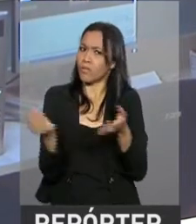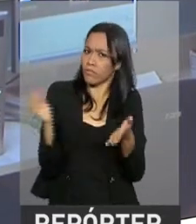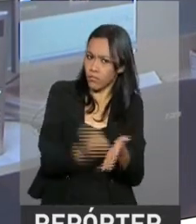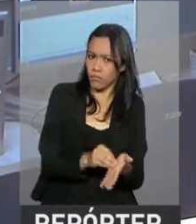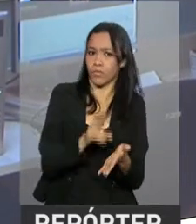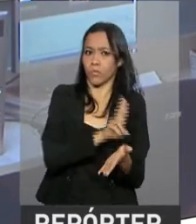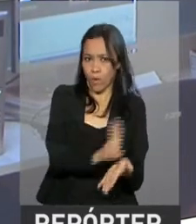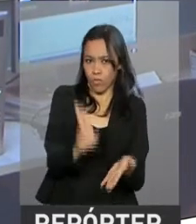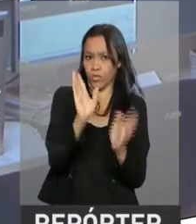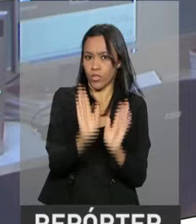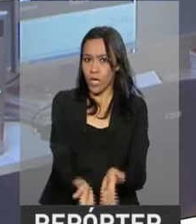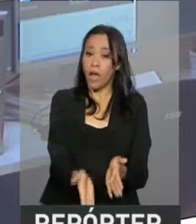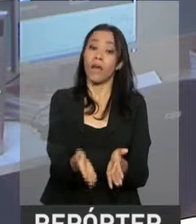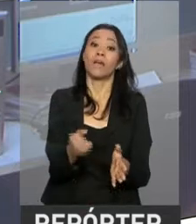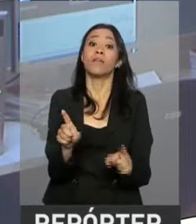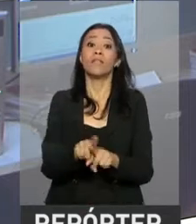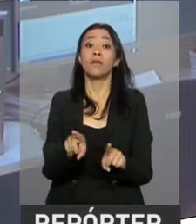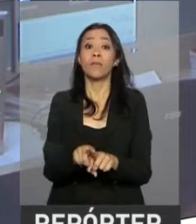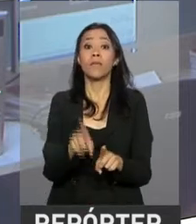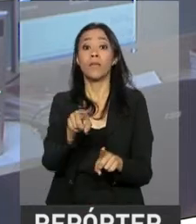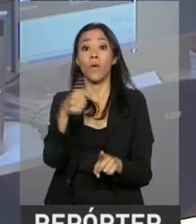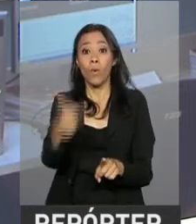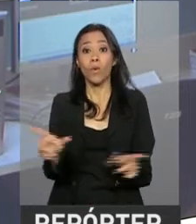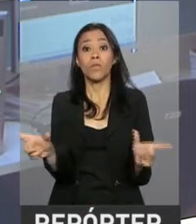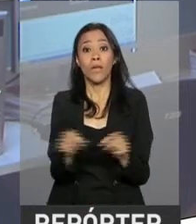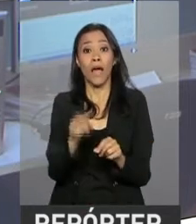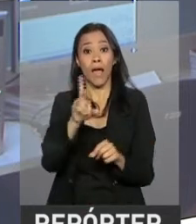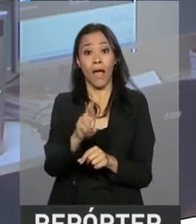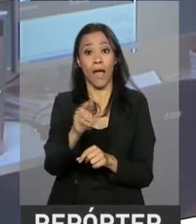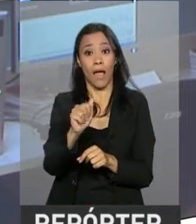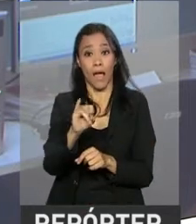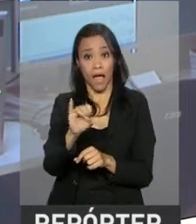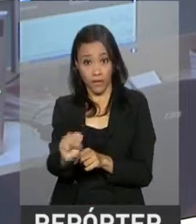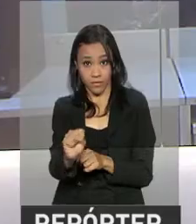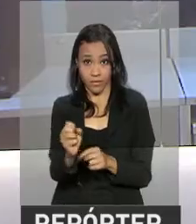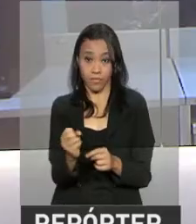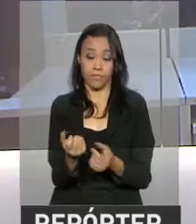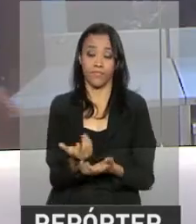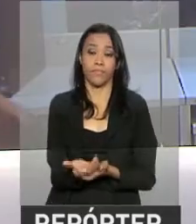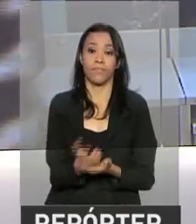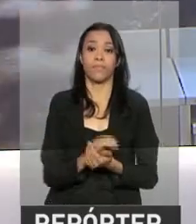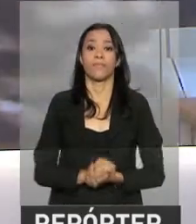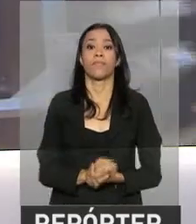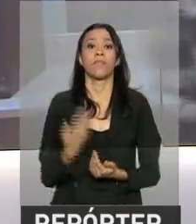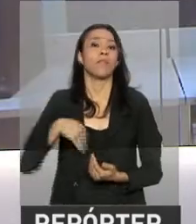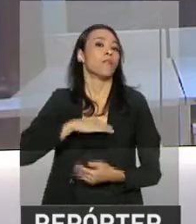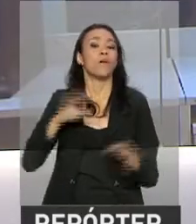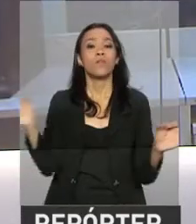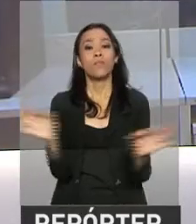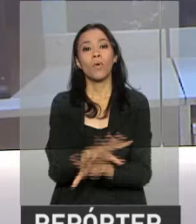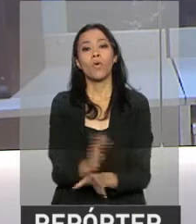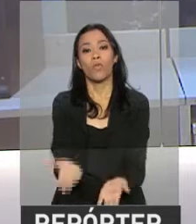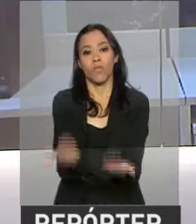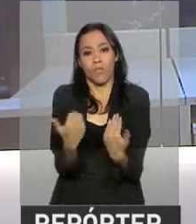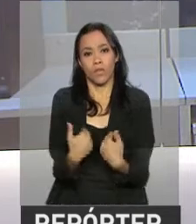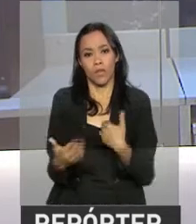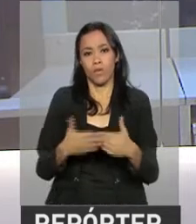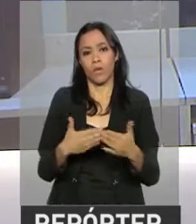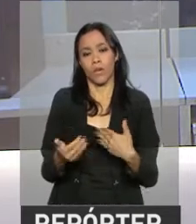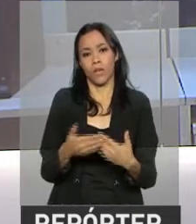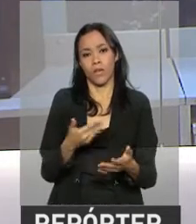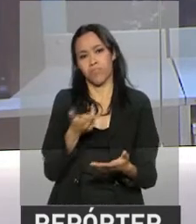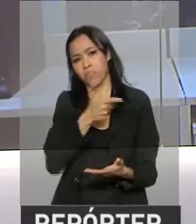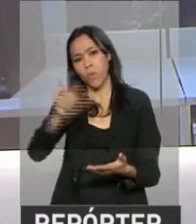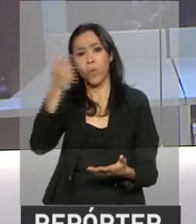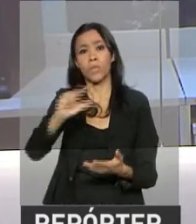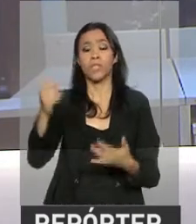informado pelo empregador na relação anual de informações sociais Rais e como nós ficamos por aqui podemos voltar a qualquer momento